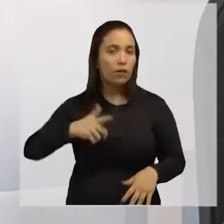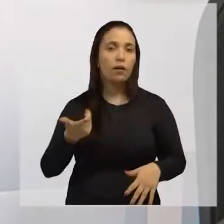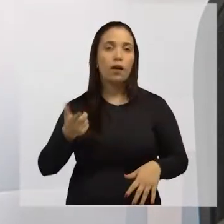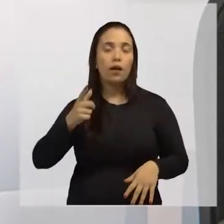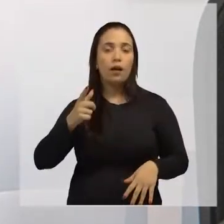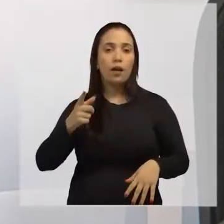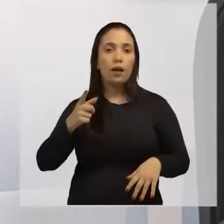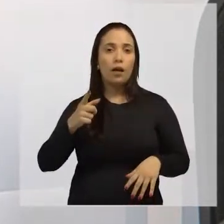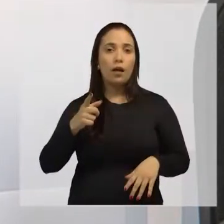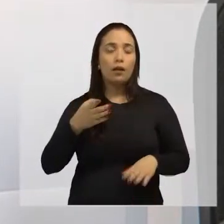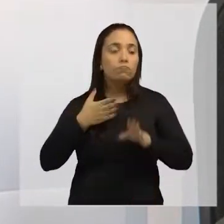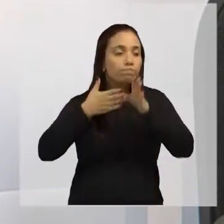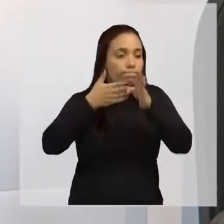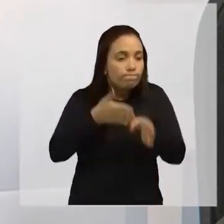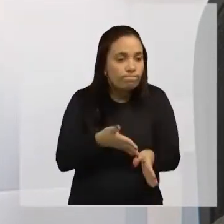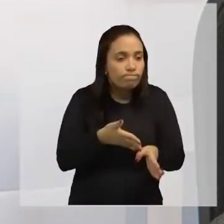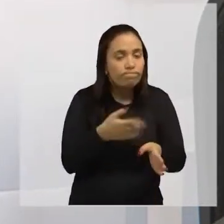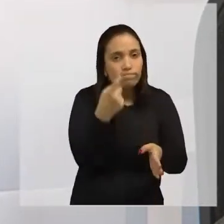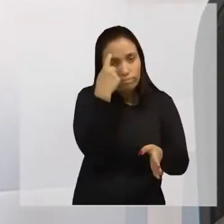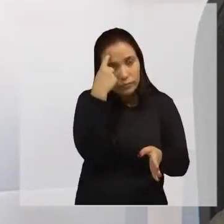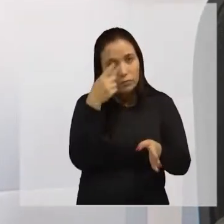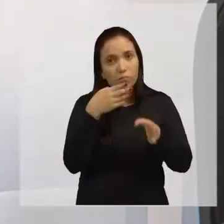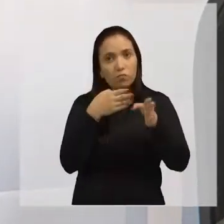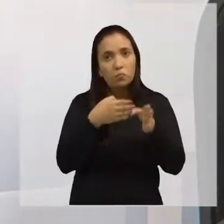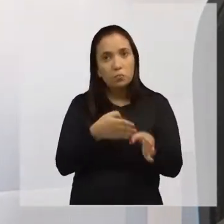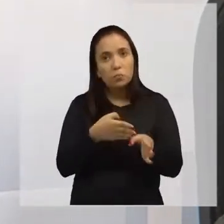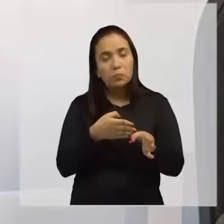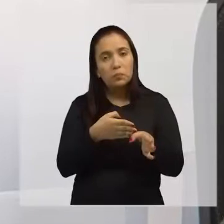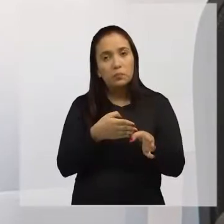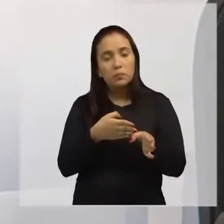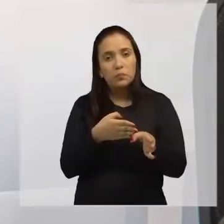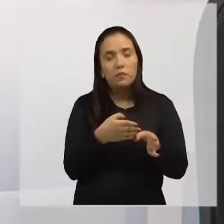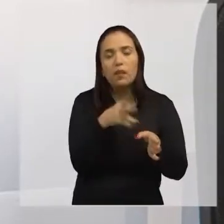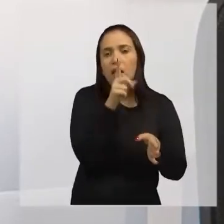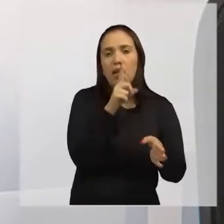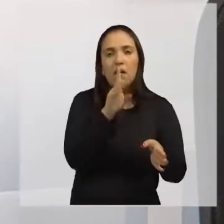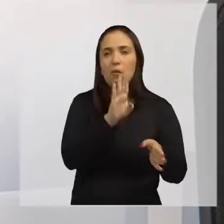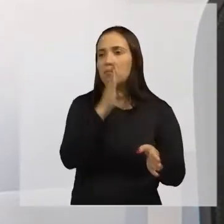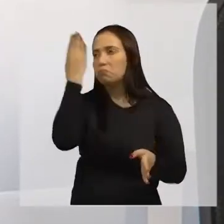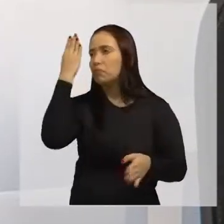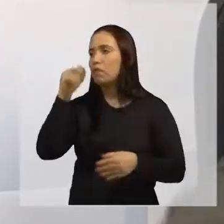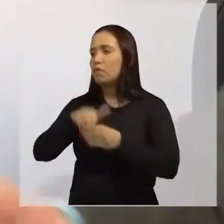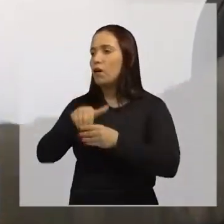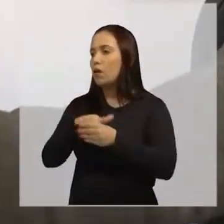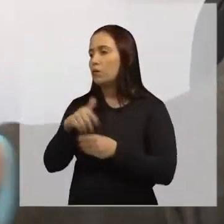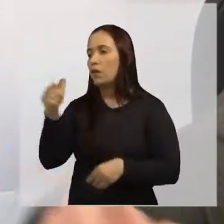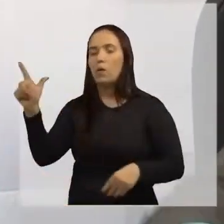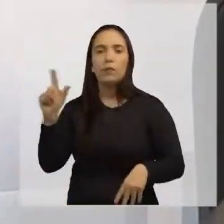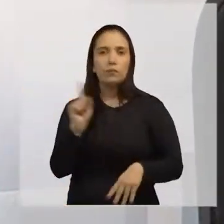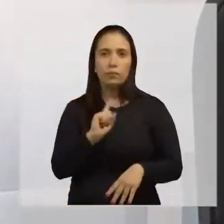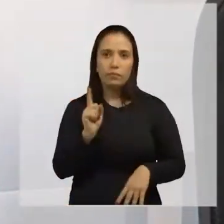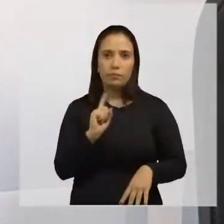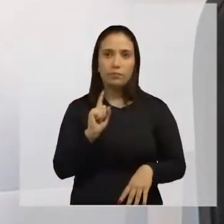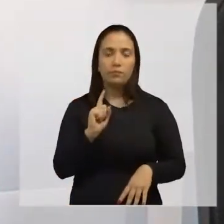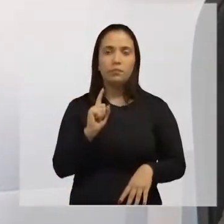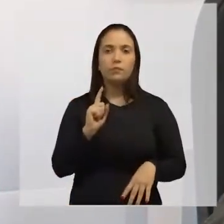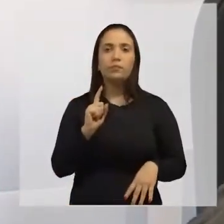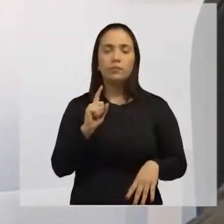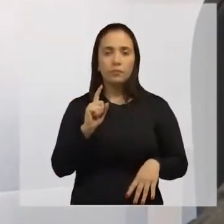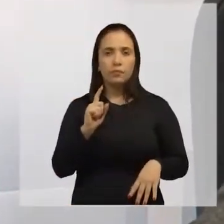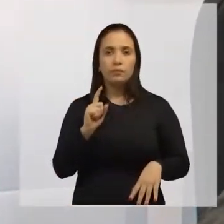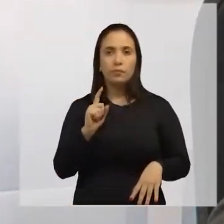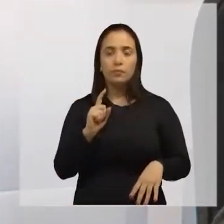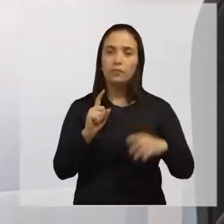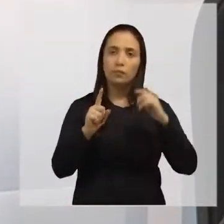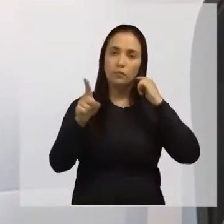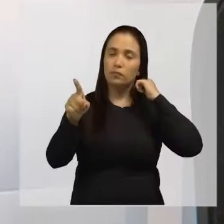fiel. Fiel, é o cara mesmo que dificilmente irá mudar o voto. Quer dizer, não estou falando de um cara semi-analfabeto,